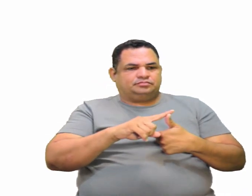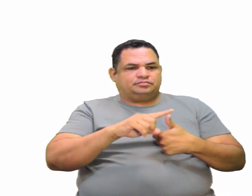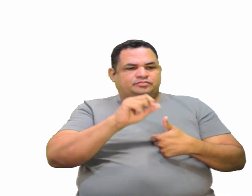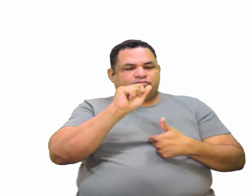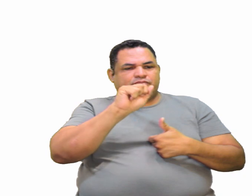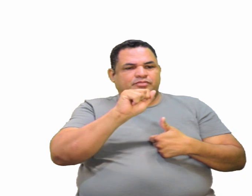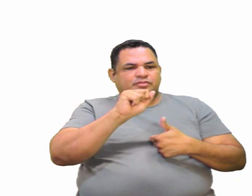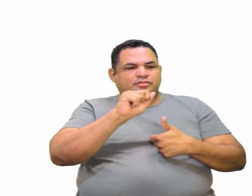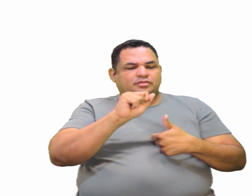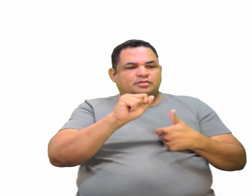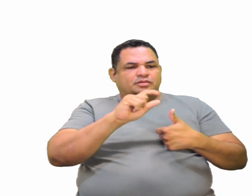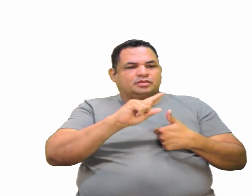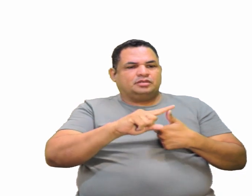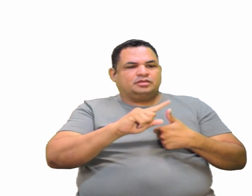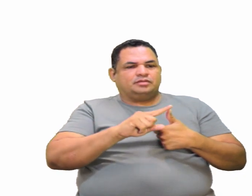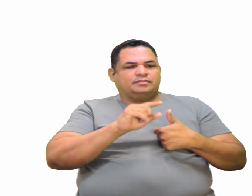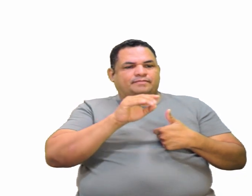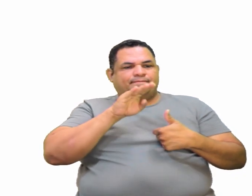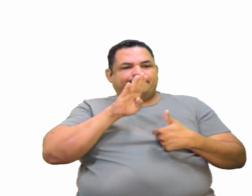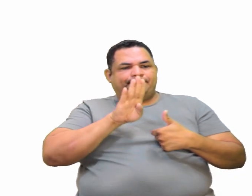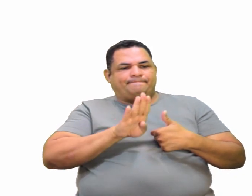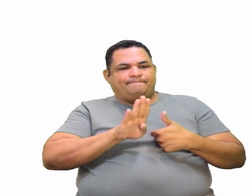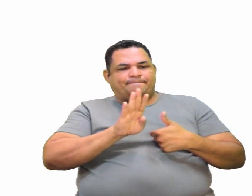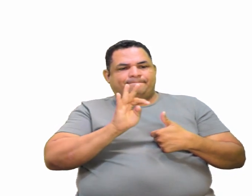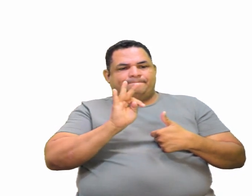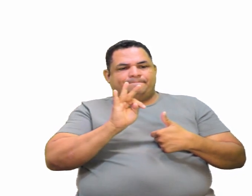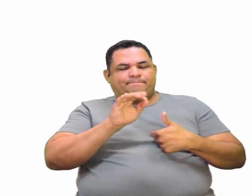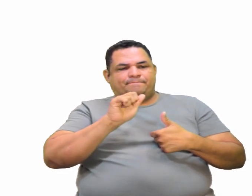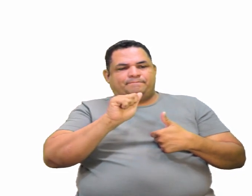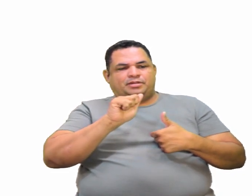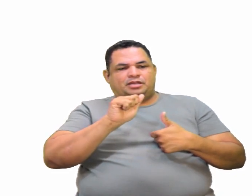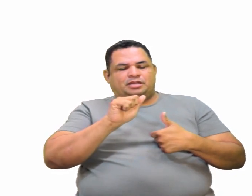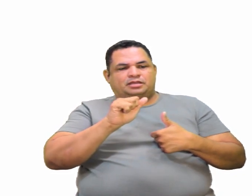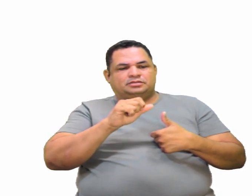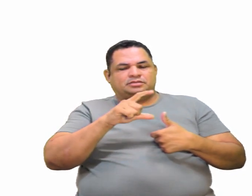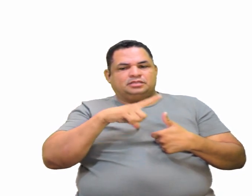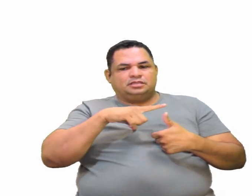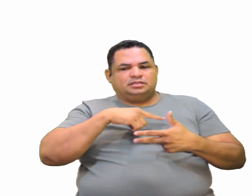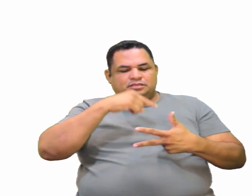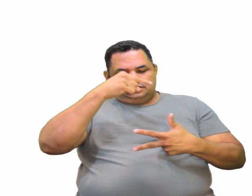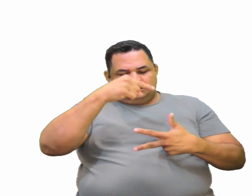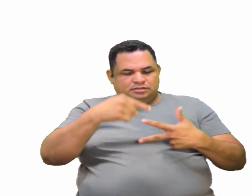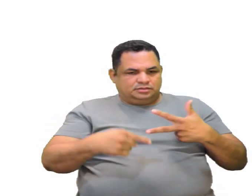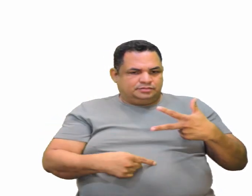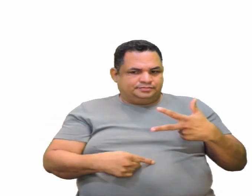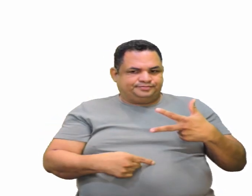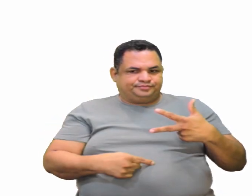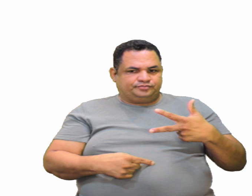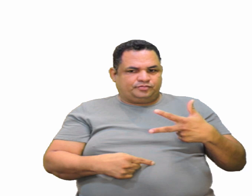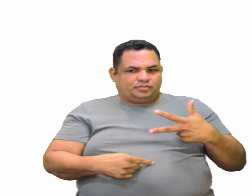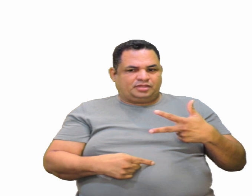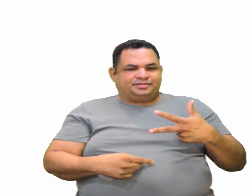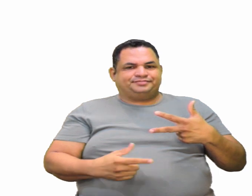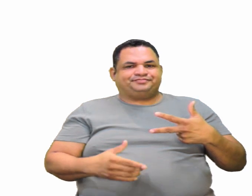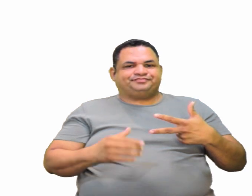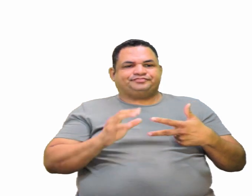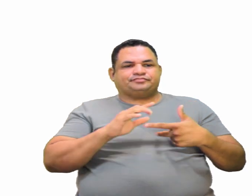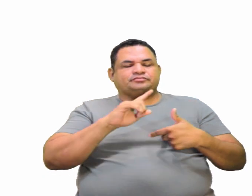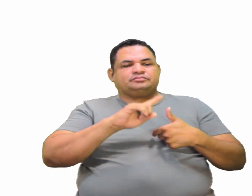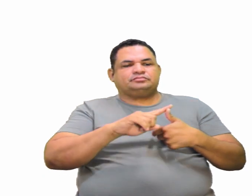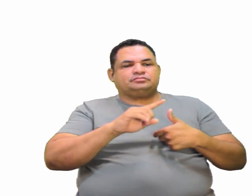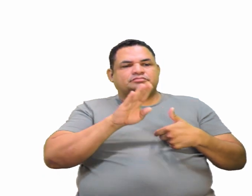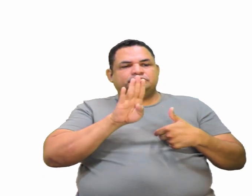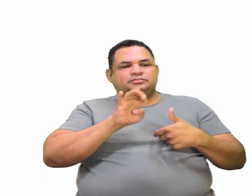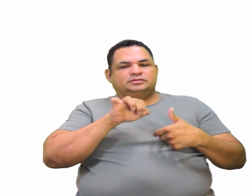né? Vamos lembrar aí que a gente falou do mimetismo e falamos que nós temos 3 tipos, 3 variáveis aí. Alternativa A,